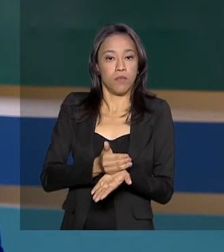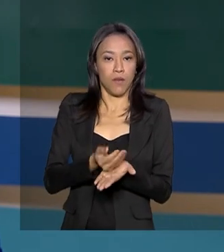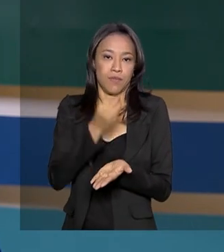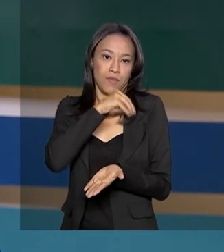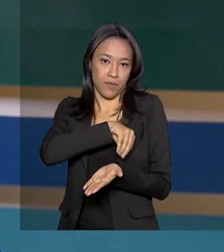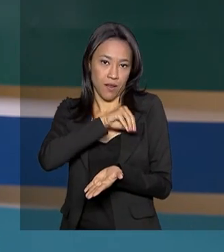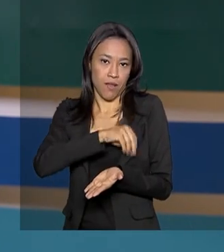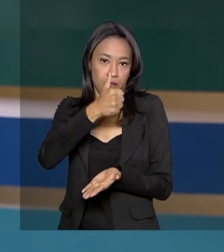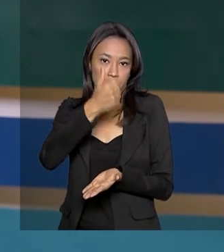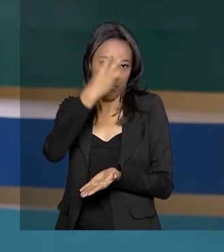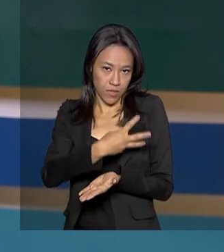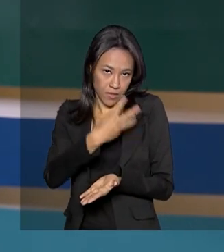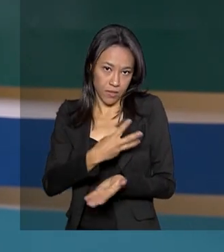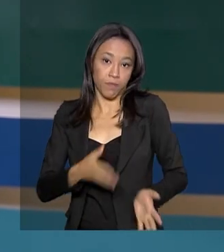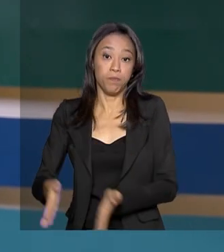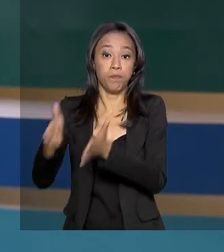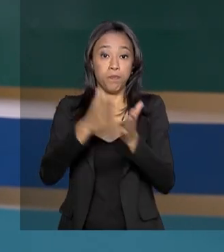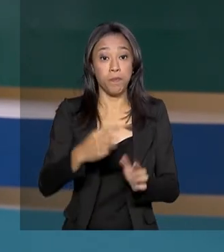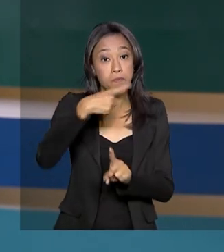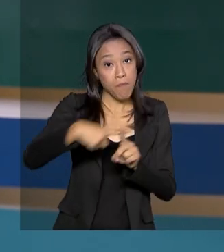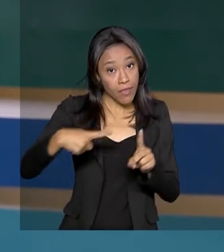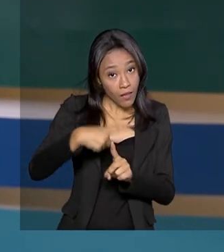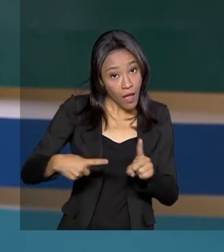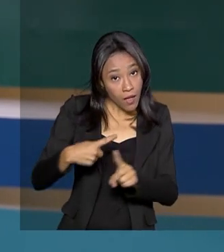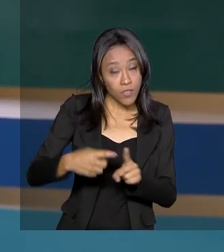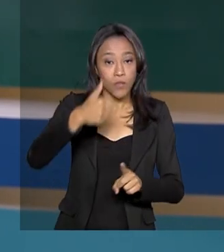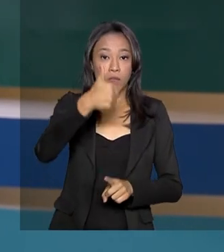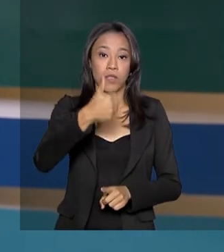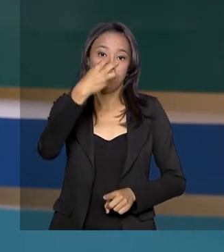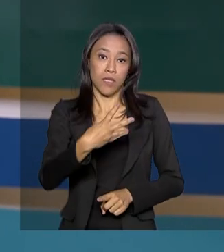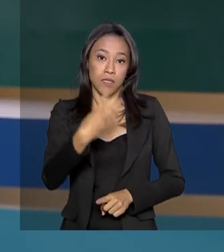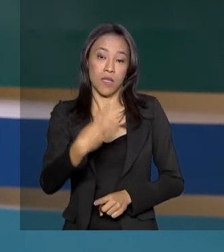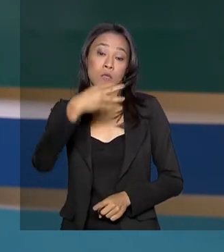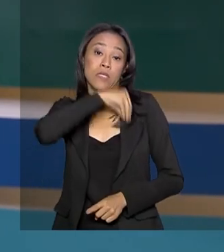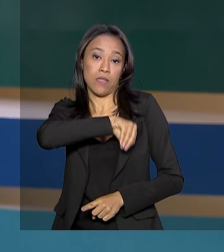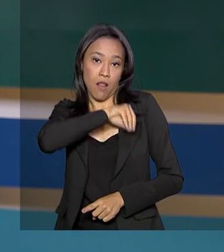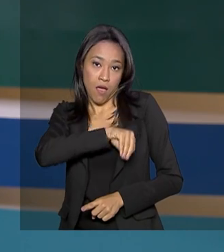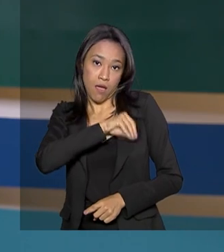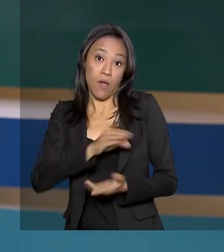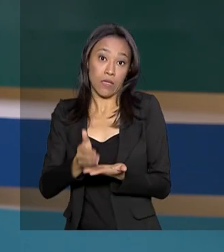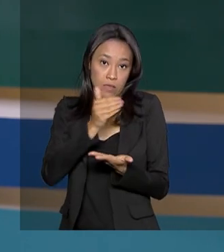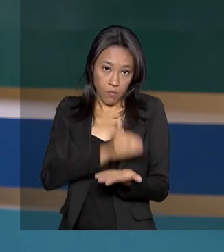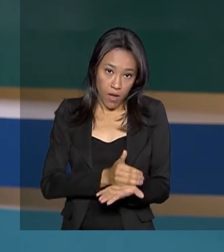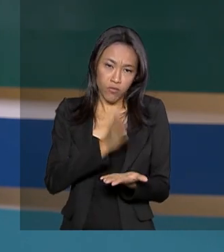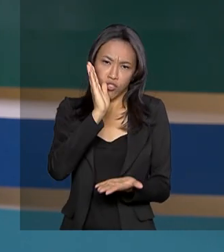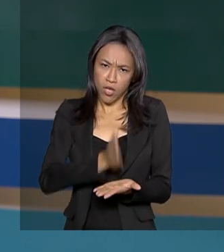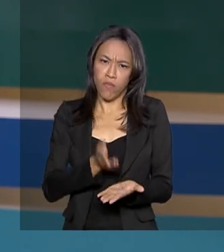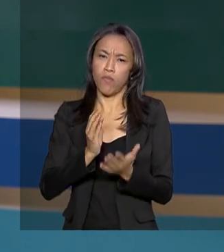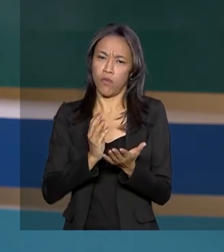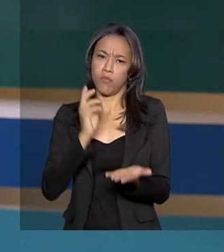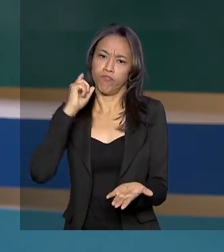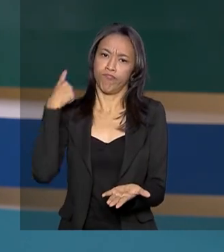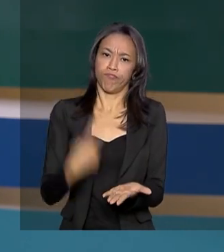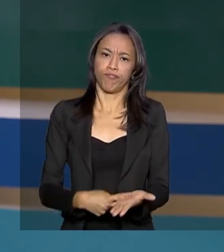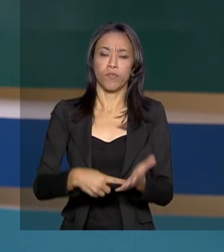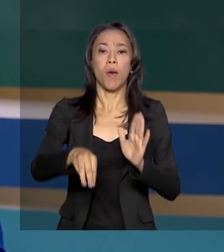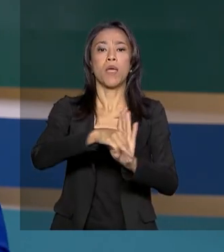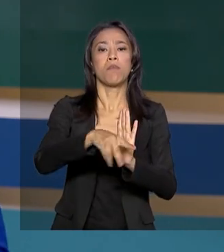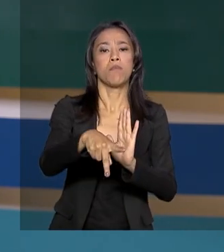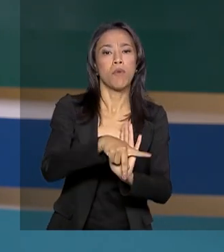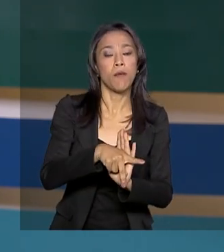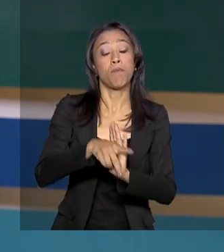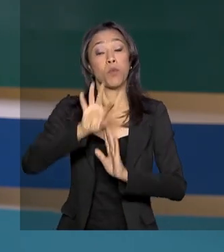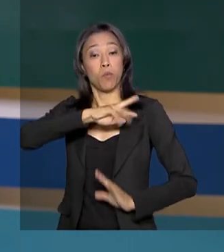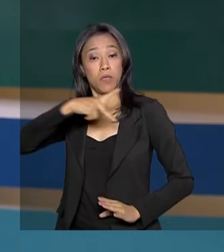E com a antecipação de metade do 13º dos aposentados do INSS, definido em medida provisória, o presidente Jair